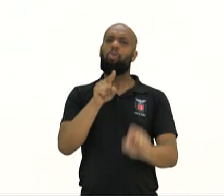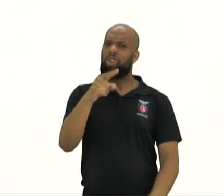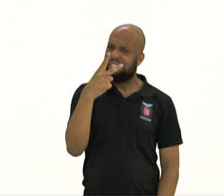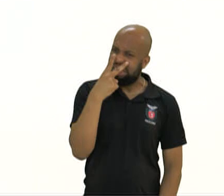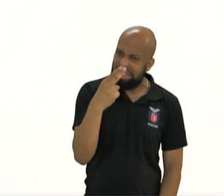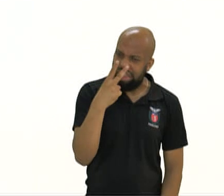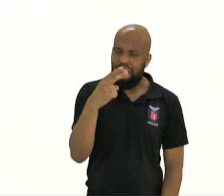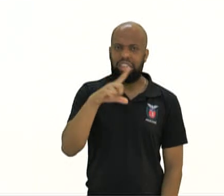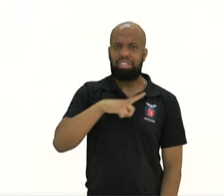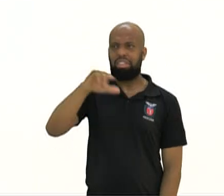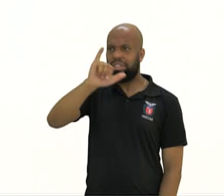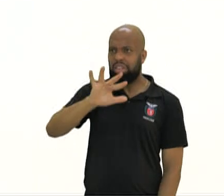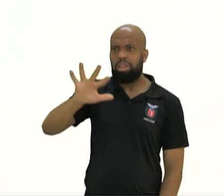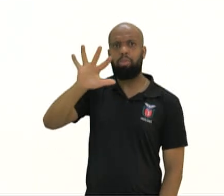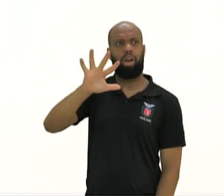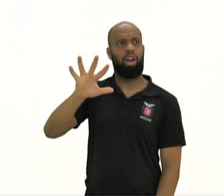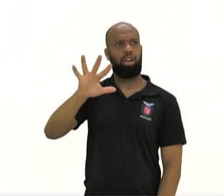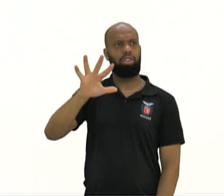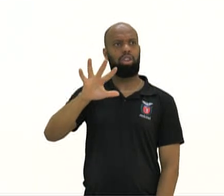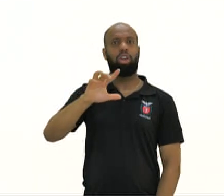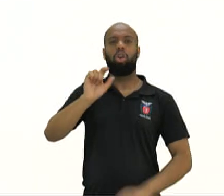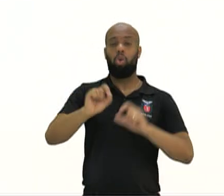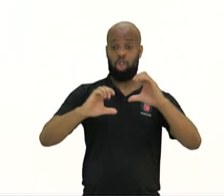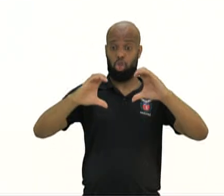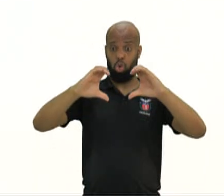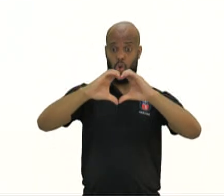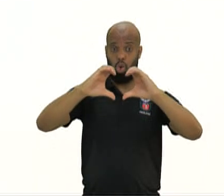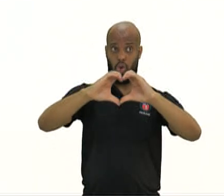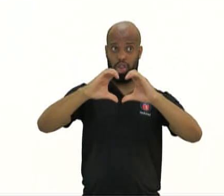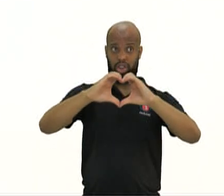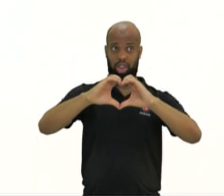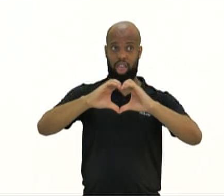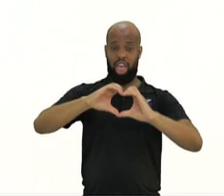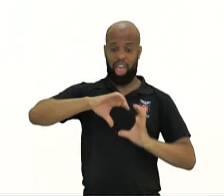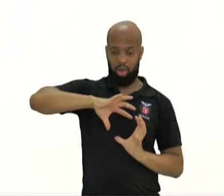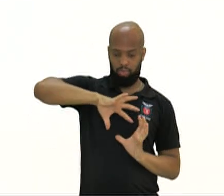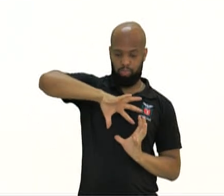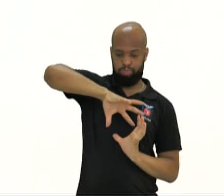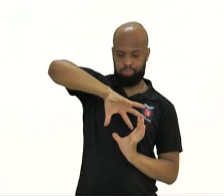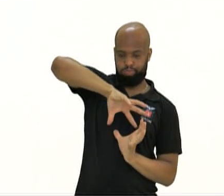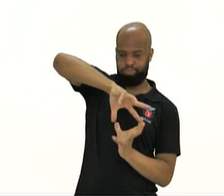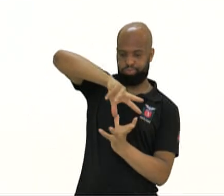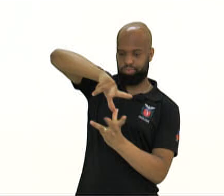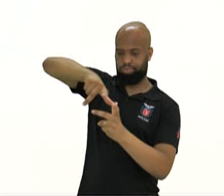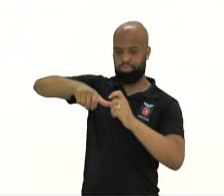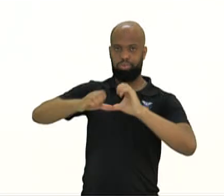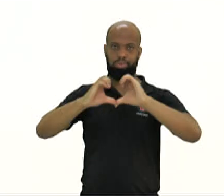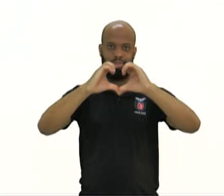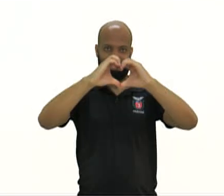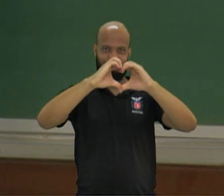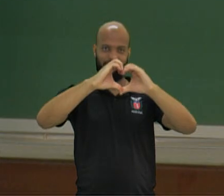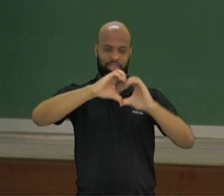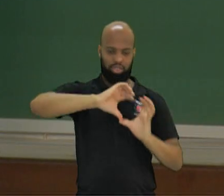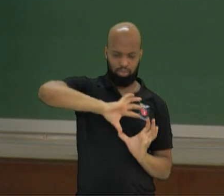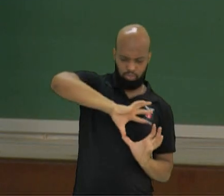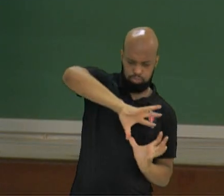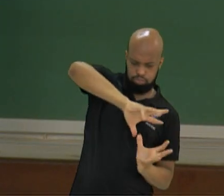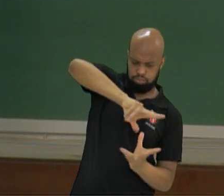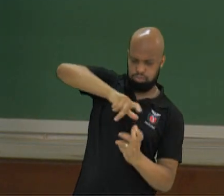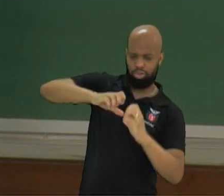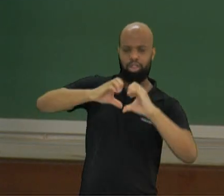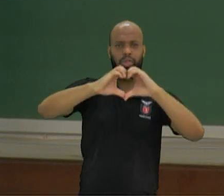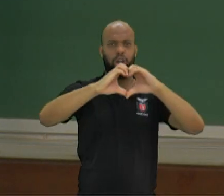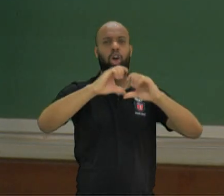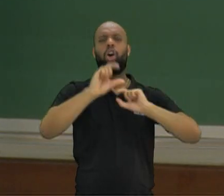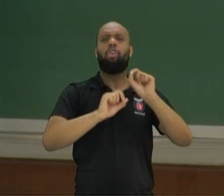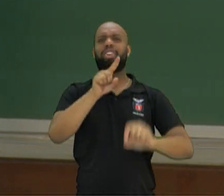acham que essa imagem que está aqui, que é um coração, aliás, é o planeta Terra em formato de coração. O que vocês